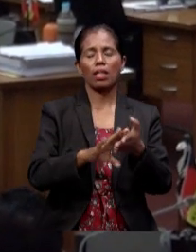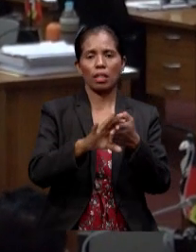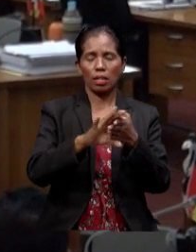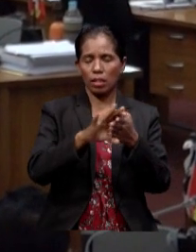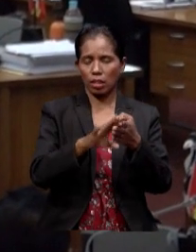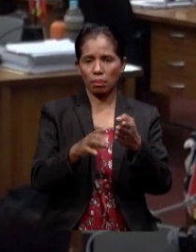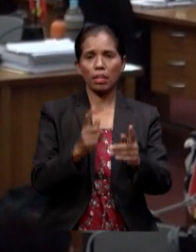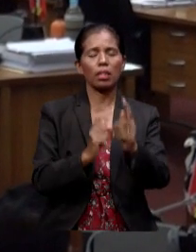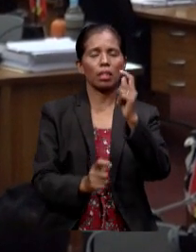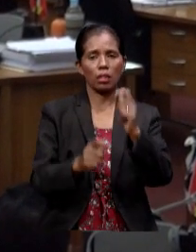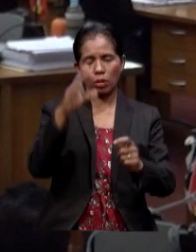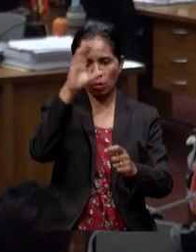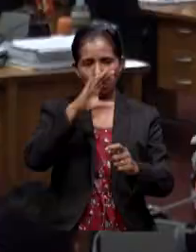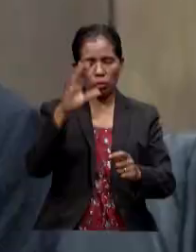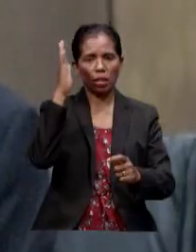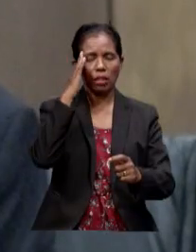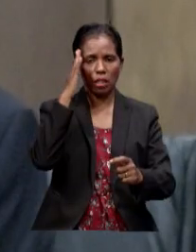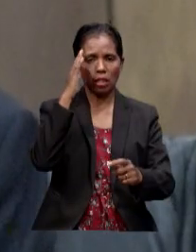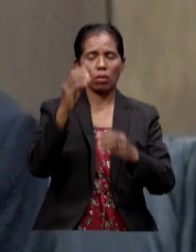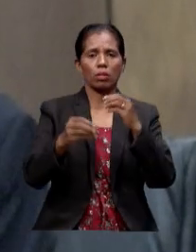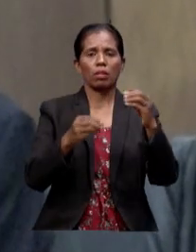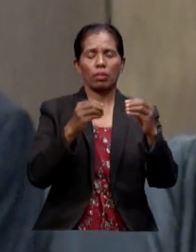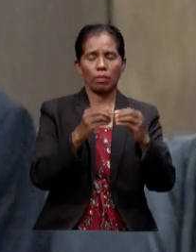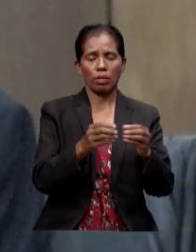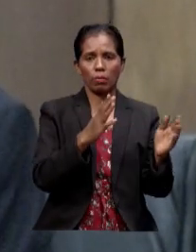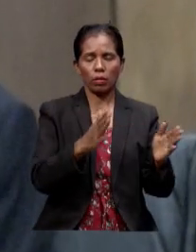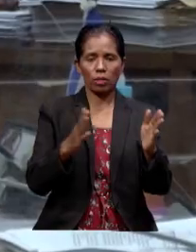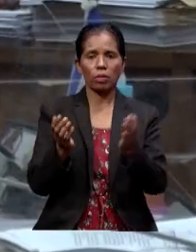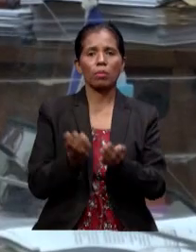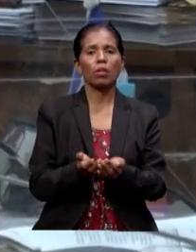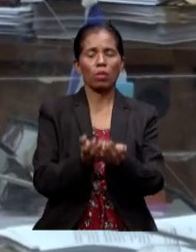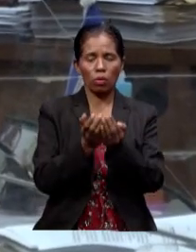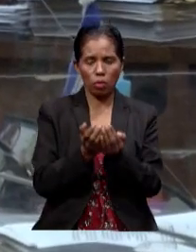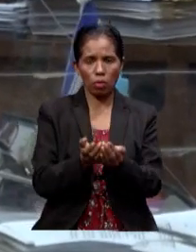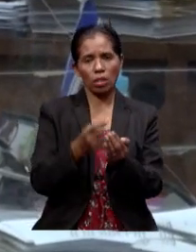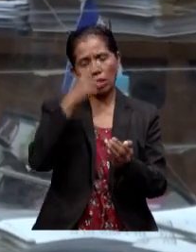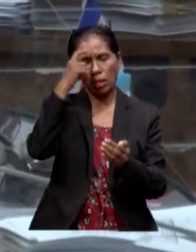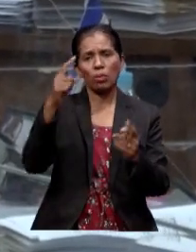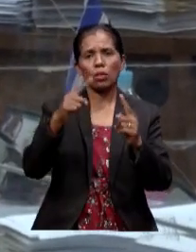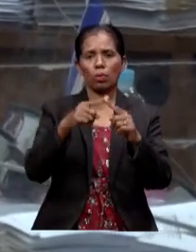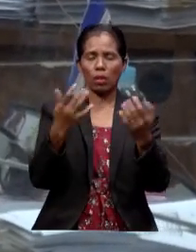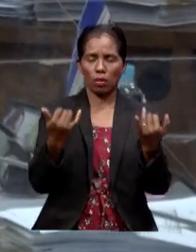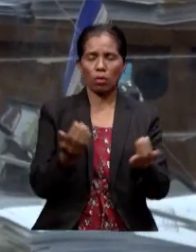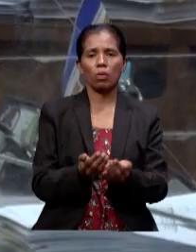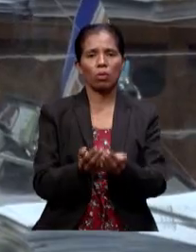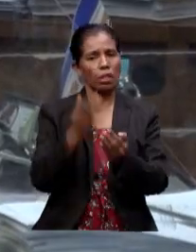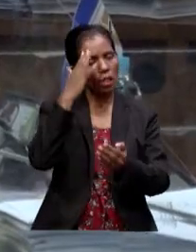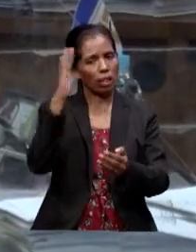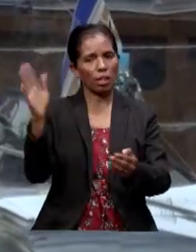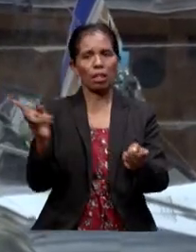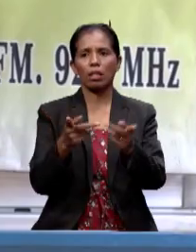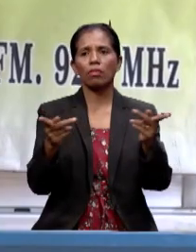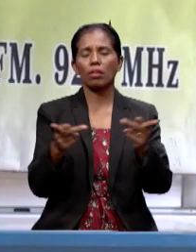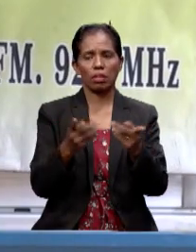atu buka tuir hori hatene processo kona ba construção Rohak Solok, tamba to agora Rone la hatene nia paradeiru.